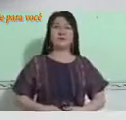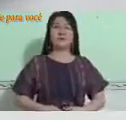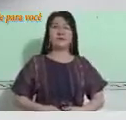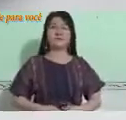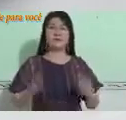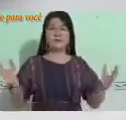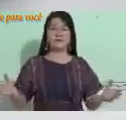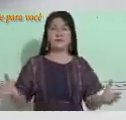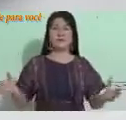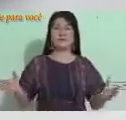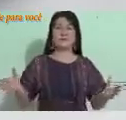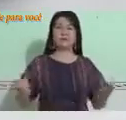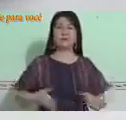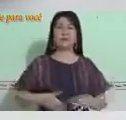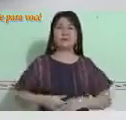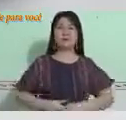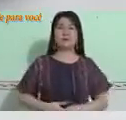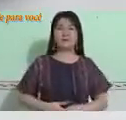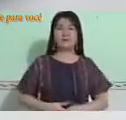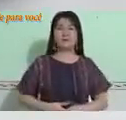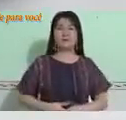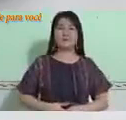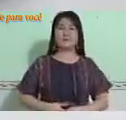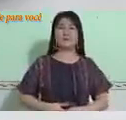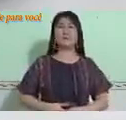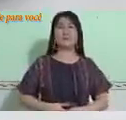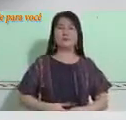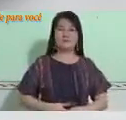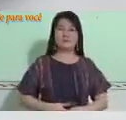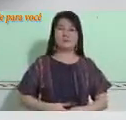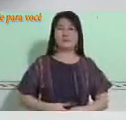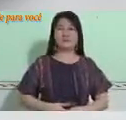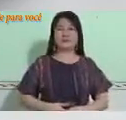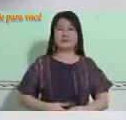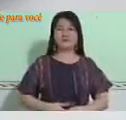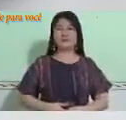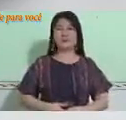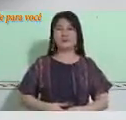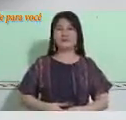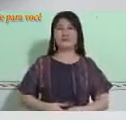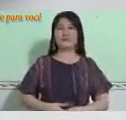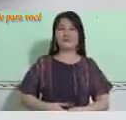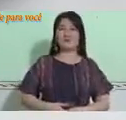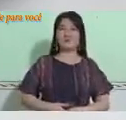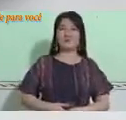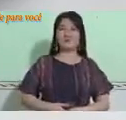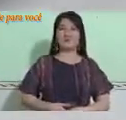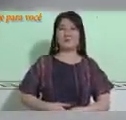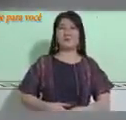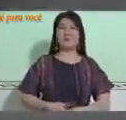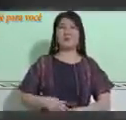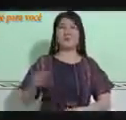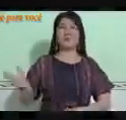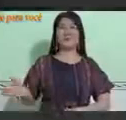tremor, tipo de tremor também é muito comum, principalmente nos braços e mãos, mas também pode ocorrer na face,